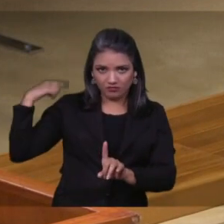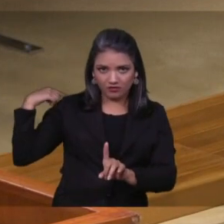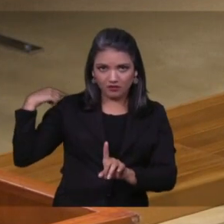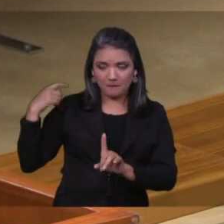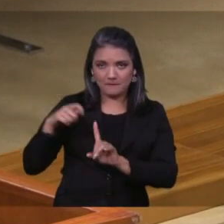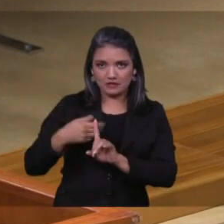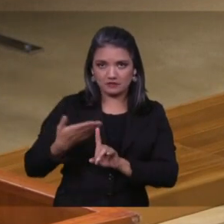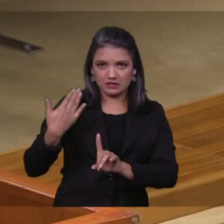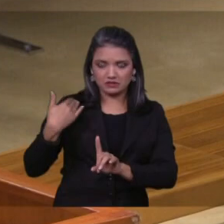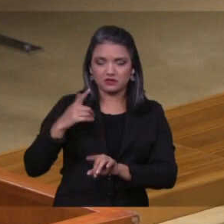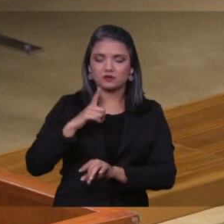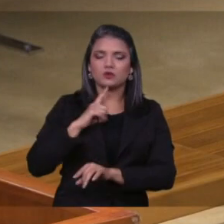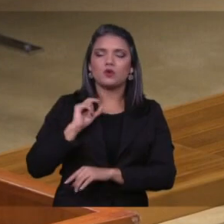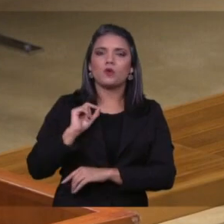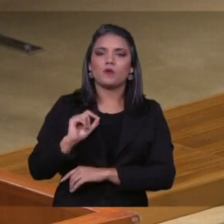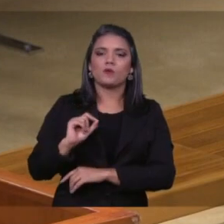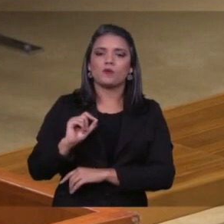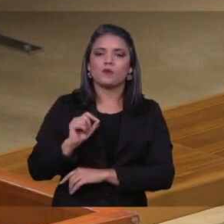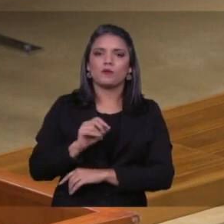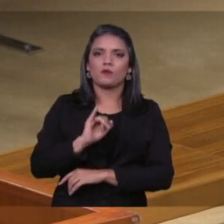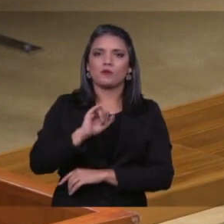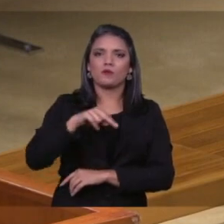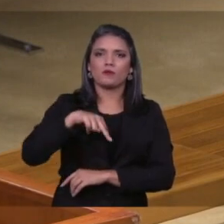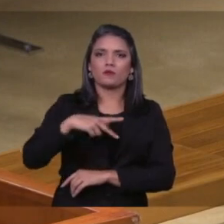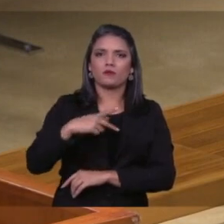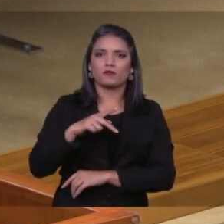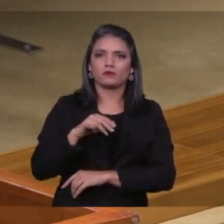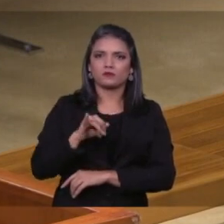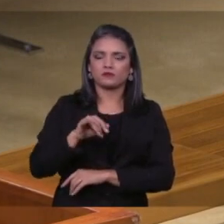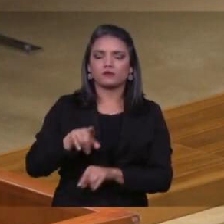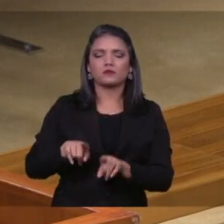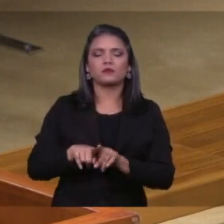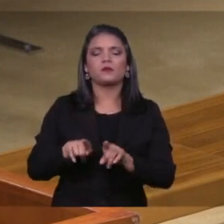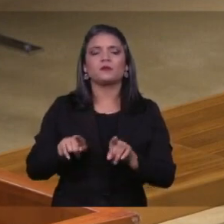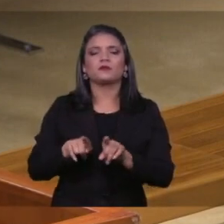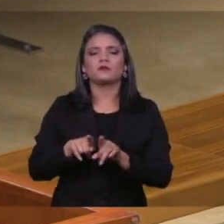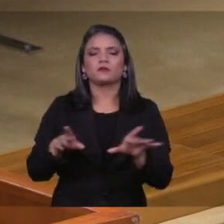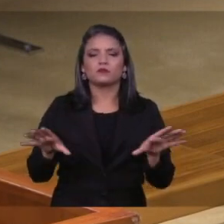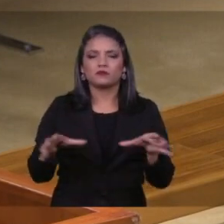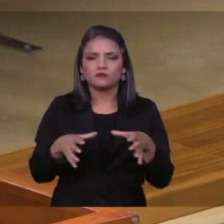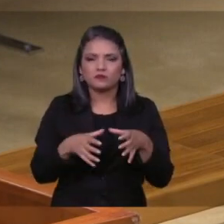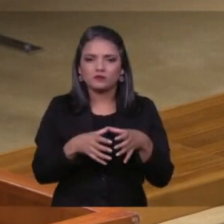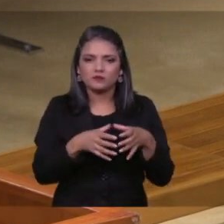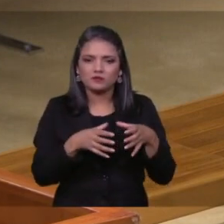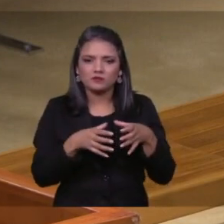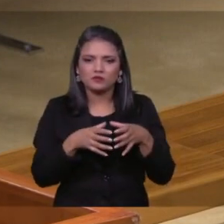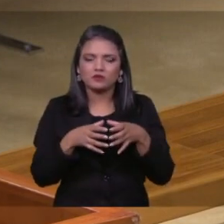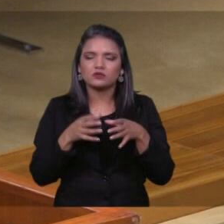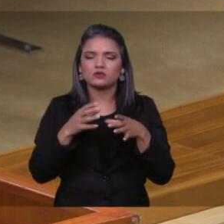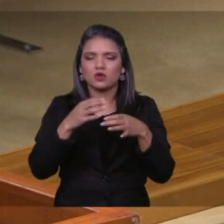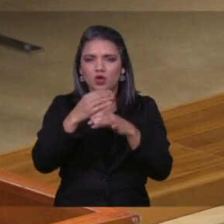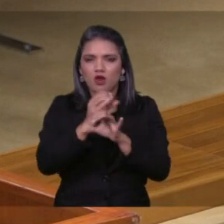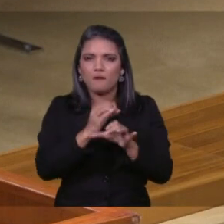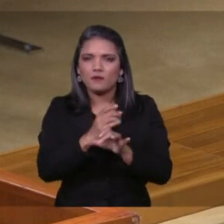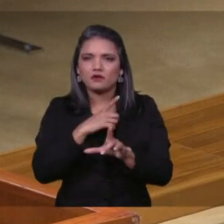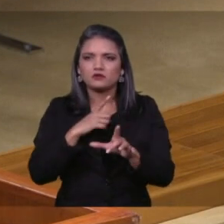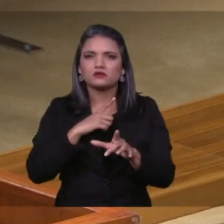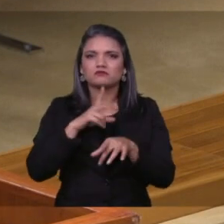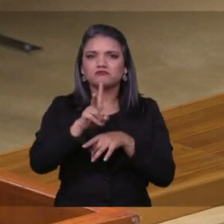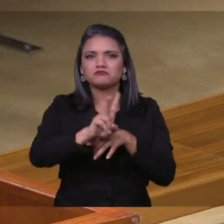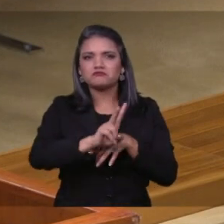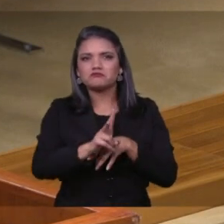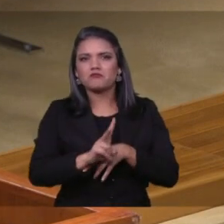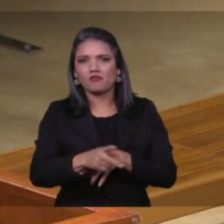segundo o INPE e o Laboratório de Aplicação de Satélites Ambientais da Universidade Federal do Rio de Janeiro, um